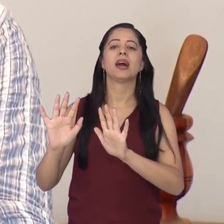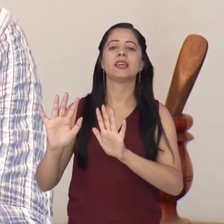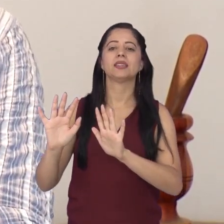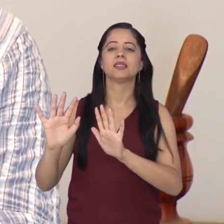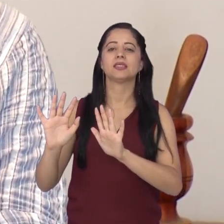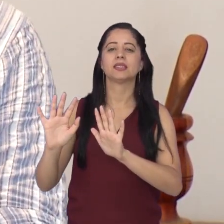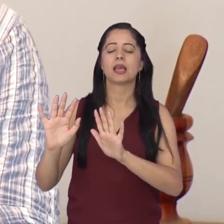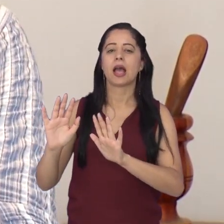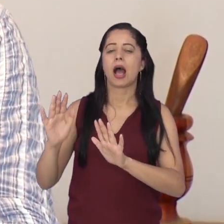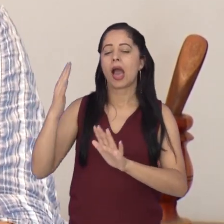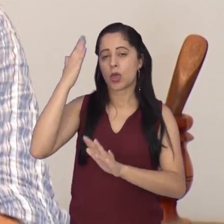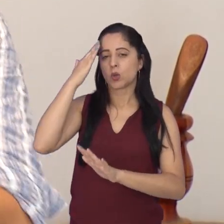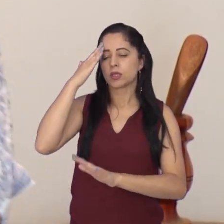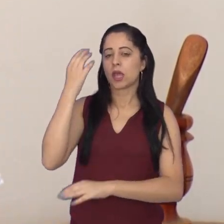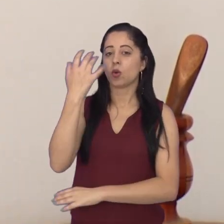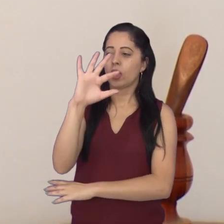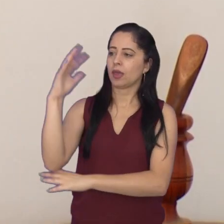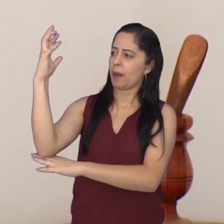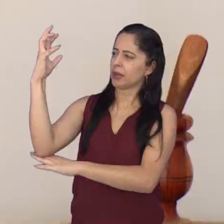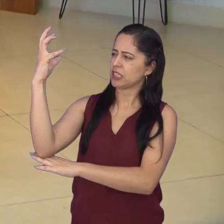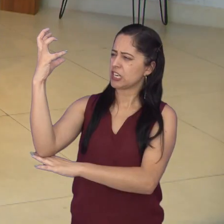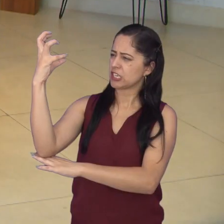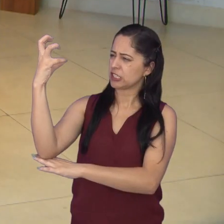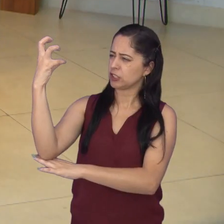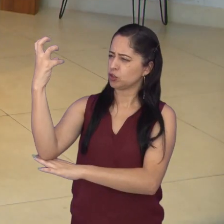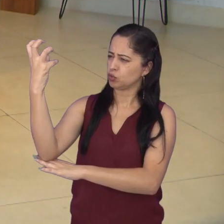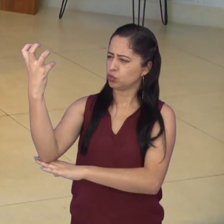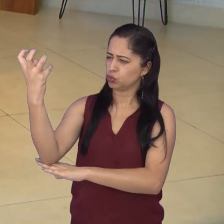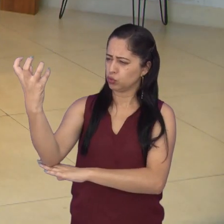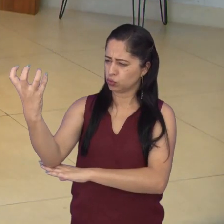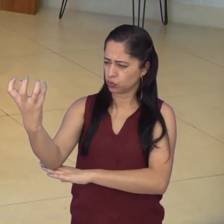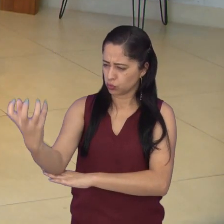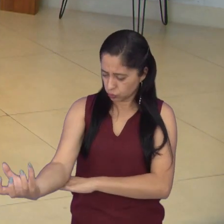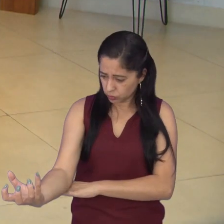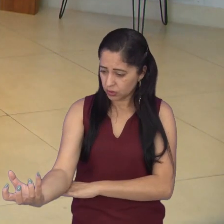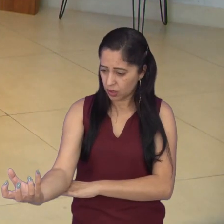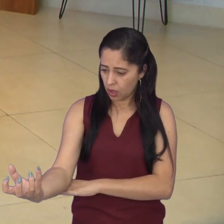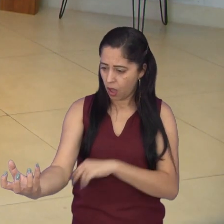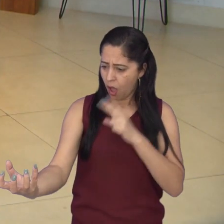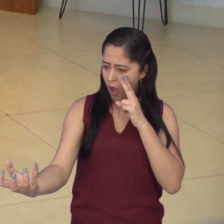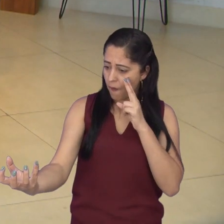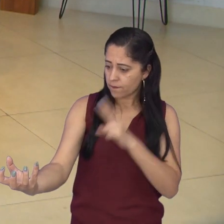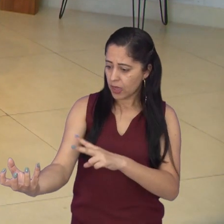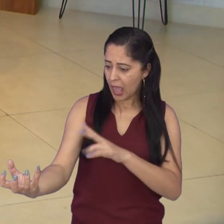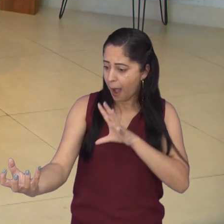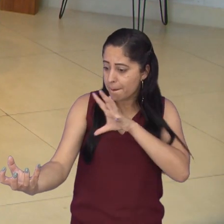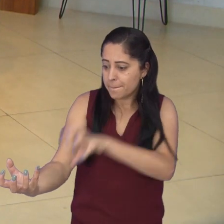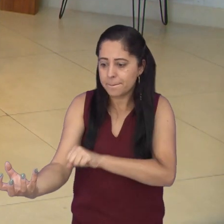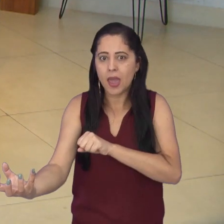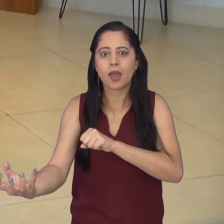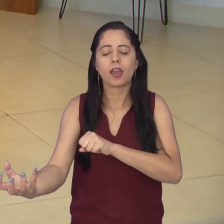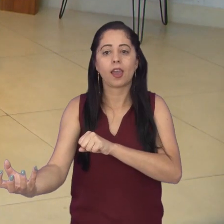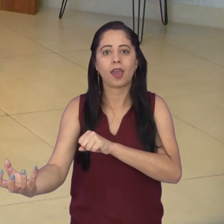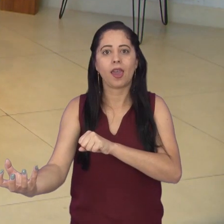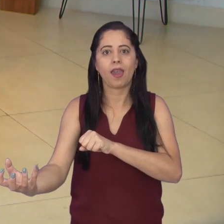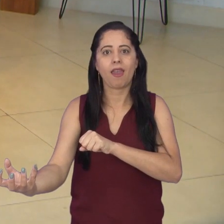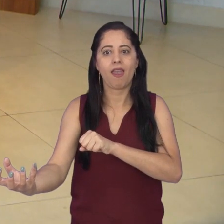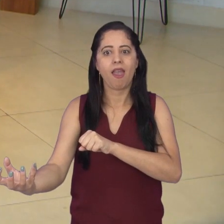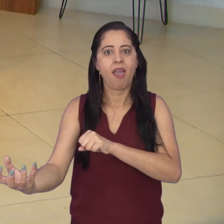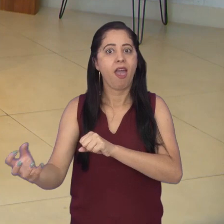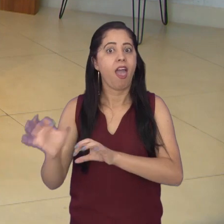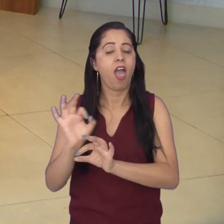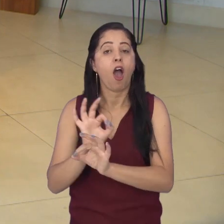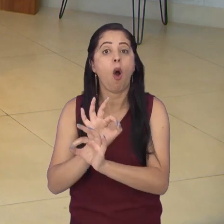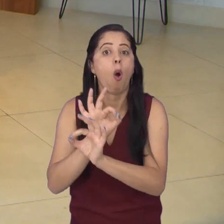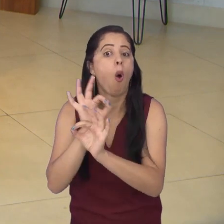momento que você sabe que é uma madeira reaproveitada, que você tem uma peça ali que você resgatou,